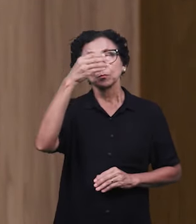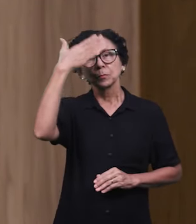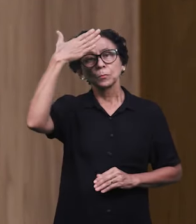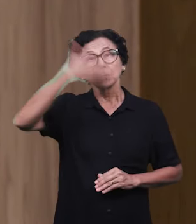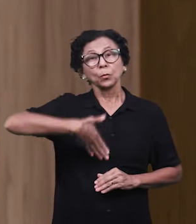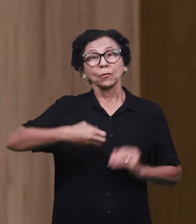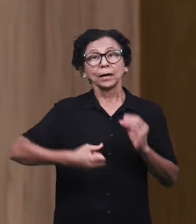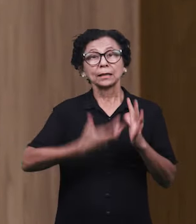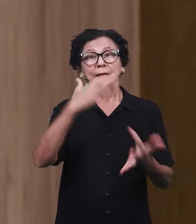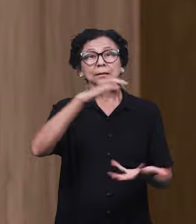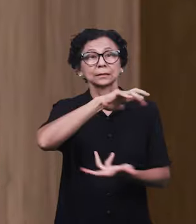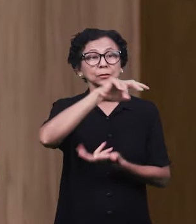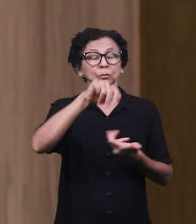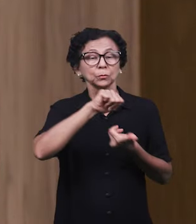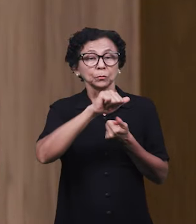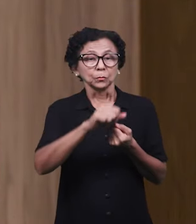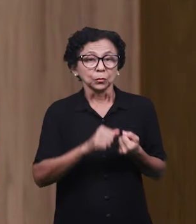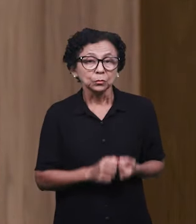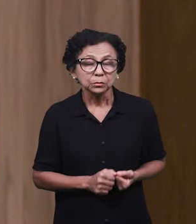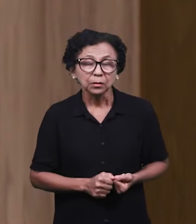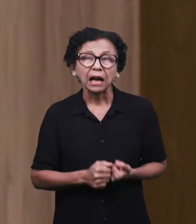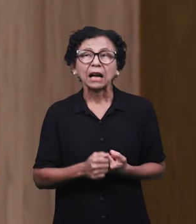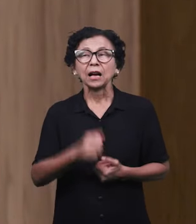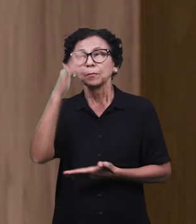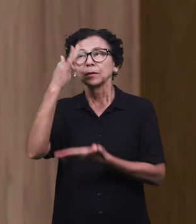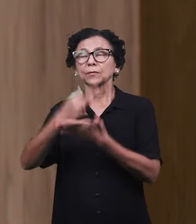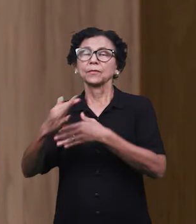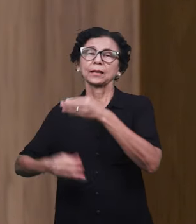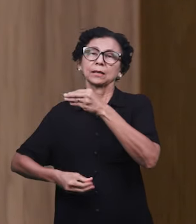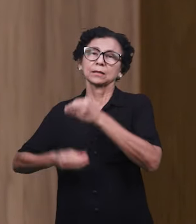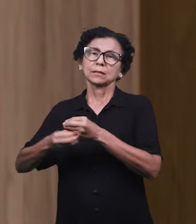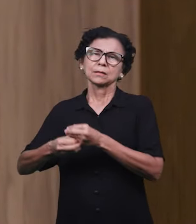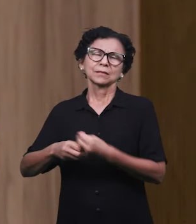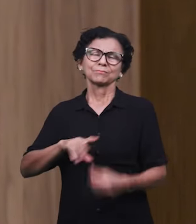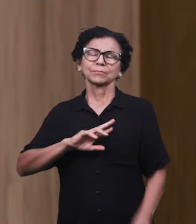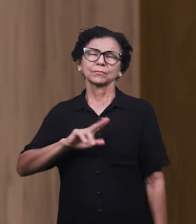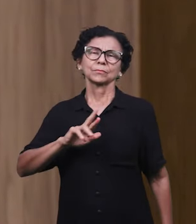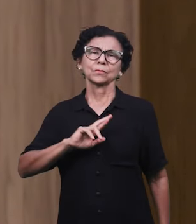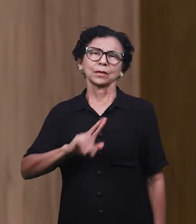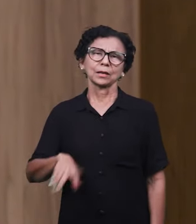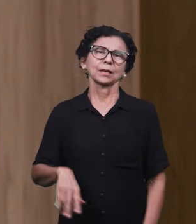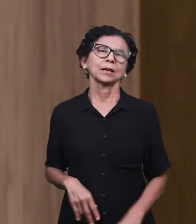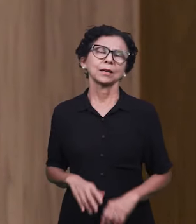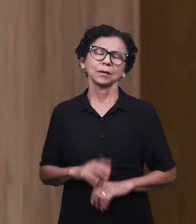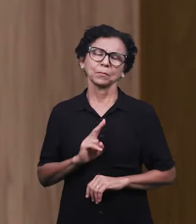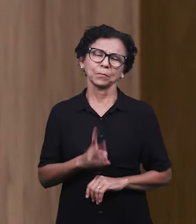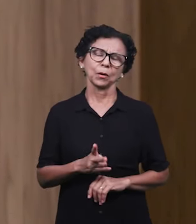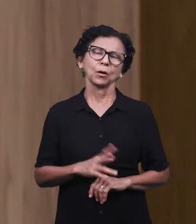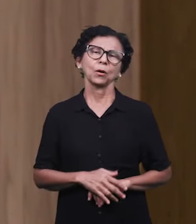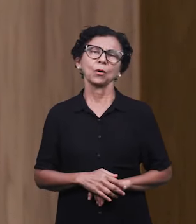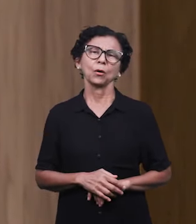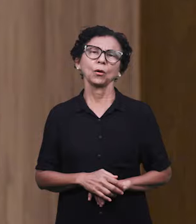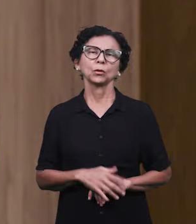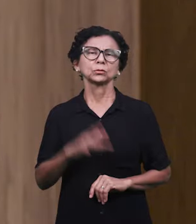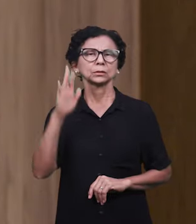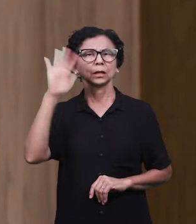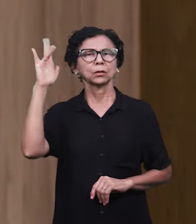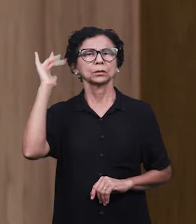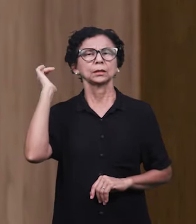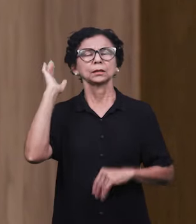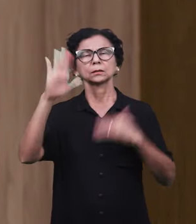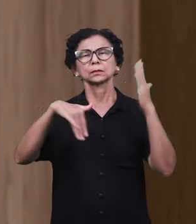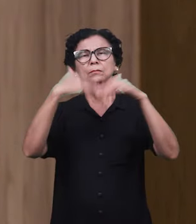as teorias do criacionismo avancem, mesmo que as teorias do evolucionismo voltem, retrocedam, isso não pode abalar em nada, não